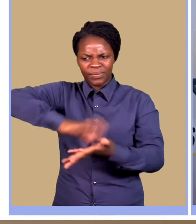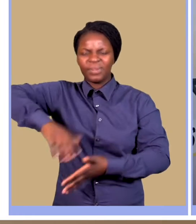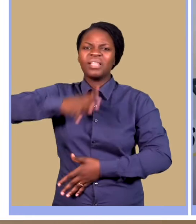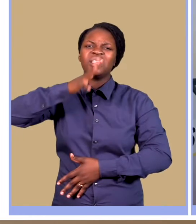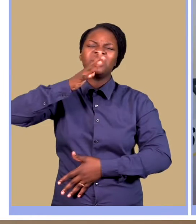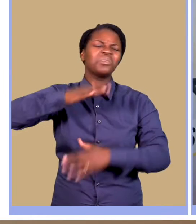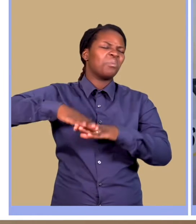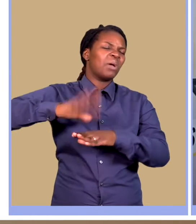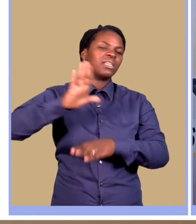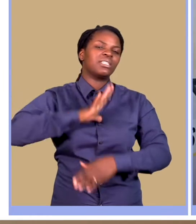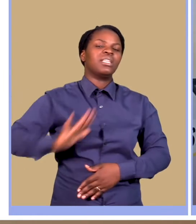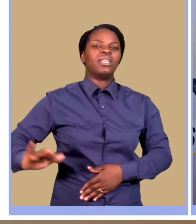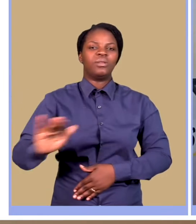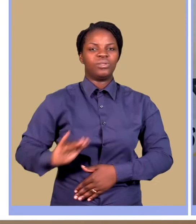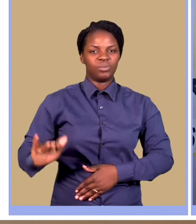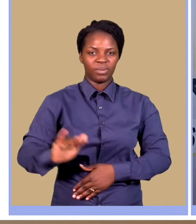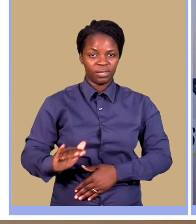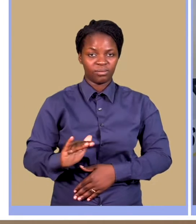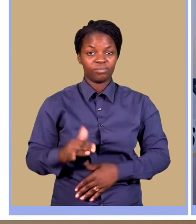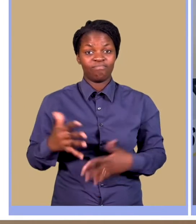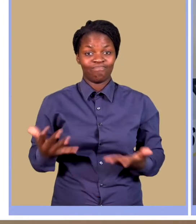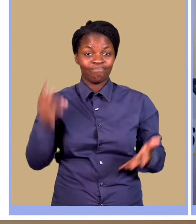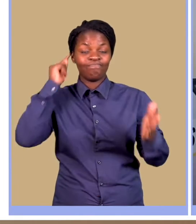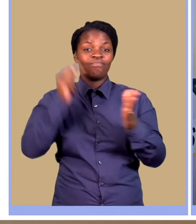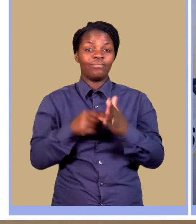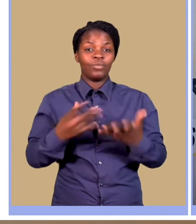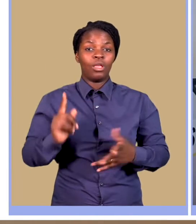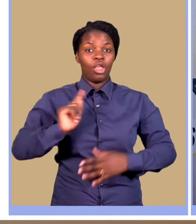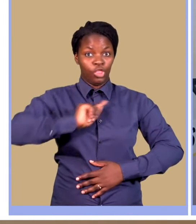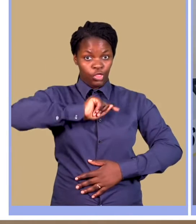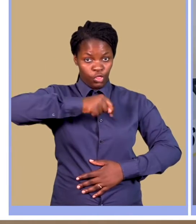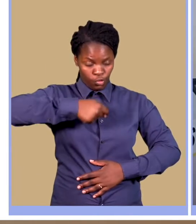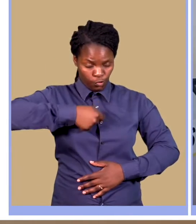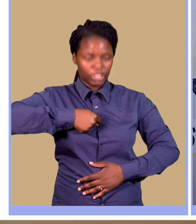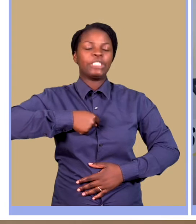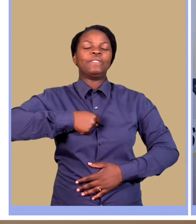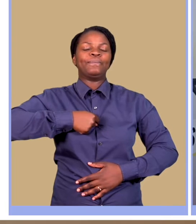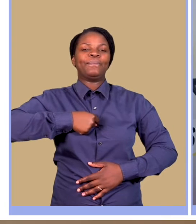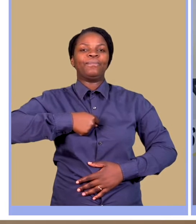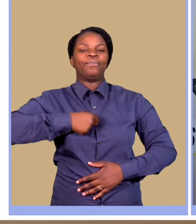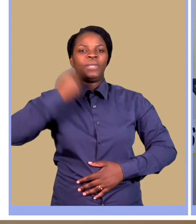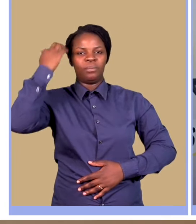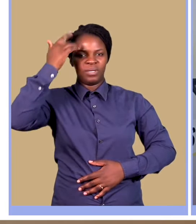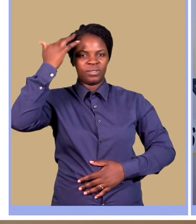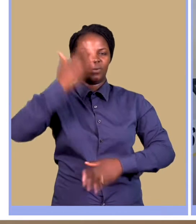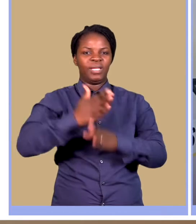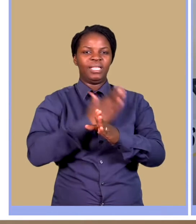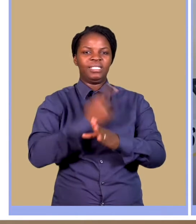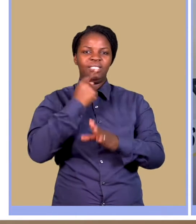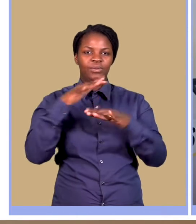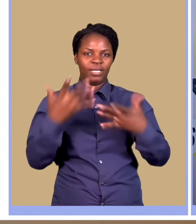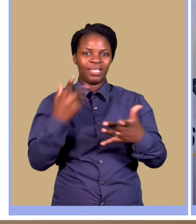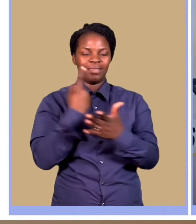essa perspectiva de, olha, temos que ter uma consciência ambiental, saber que eu fiz isso e depois tenho que